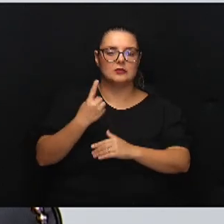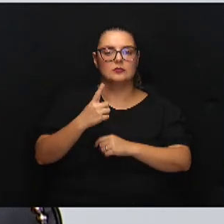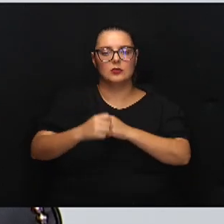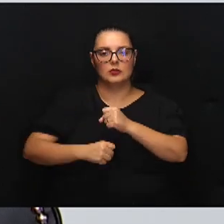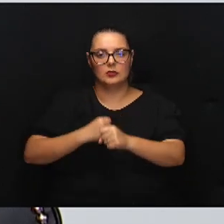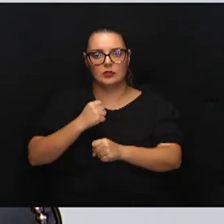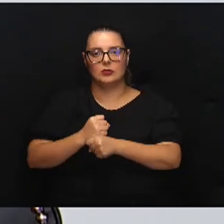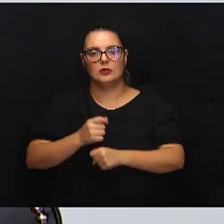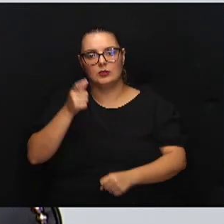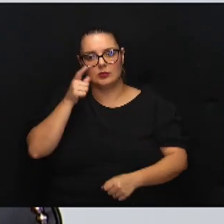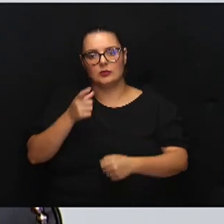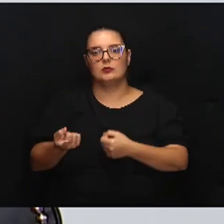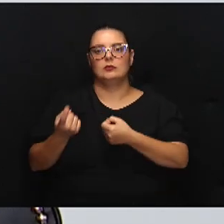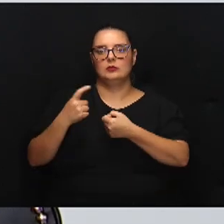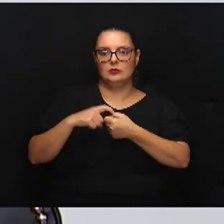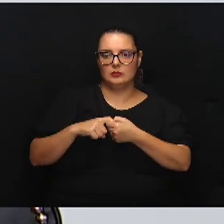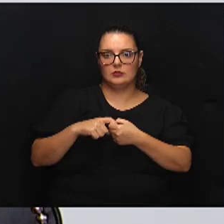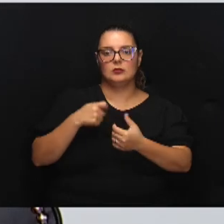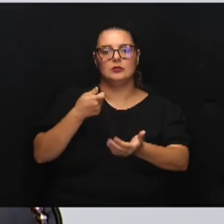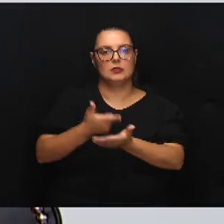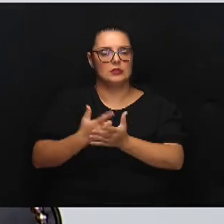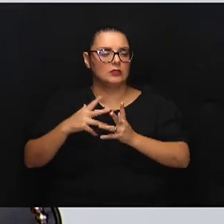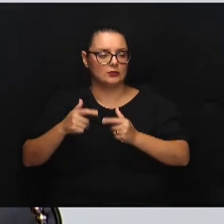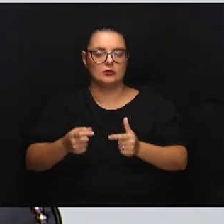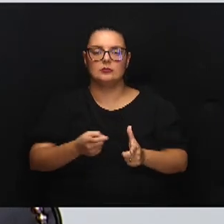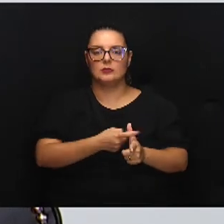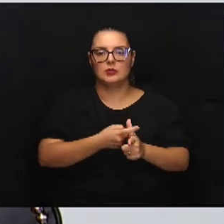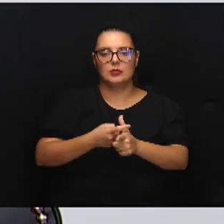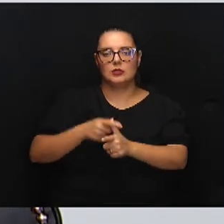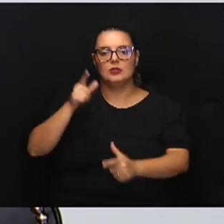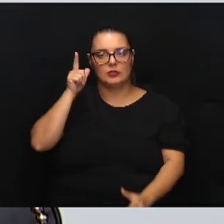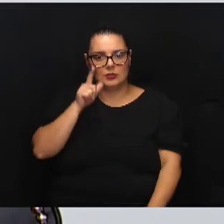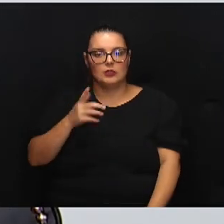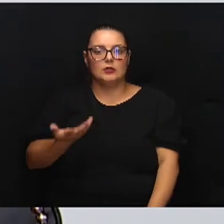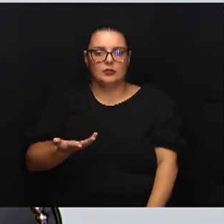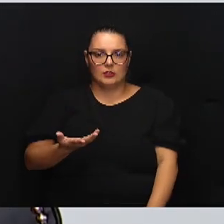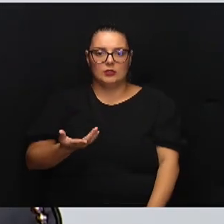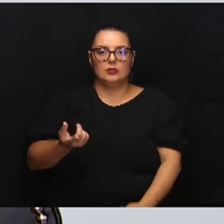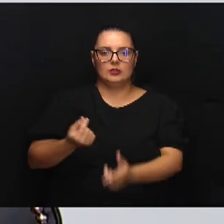consigo, já vou quitar todas as minhas dívidas e já consigo ter